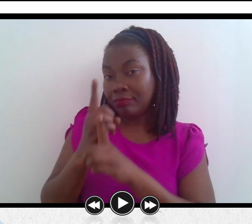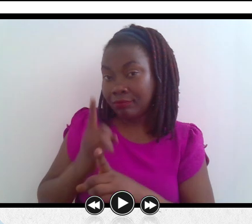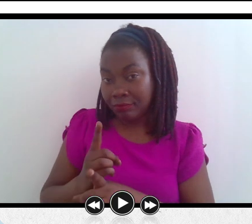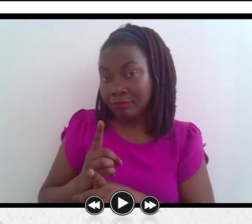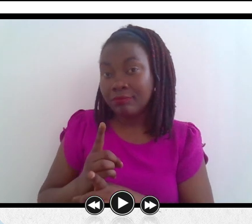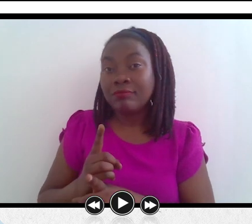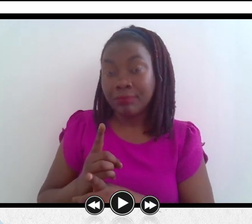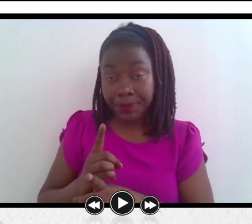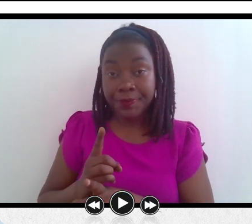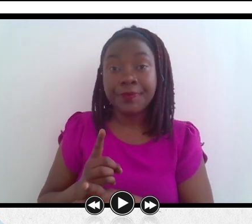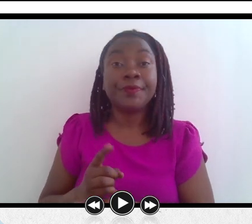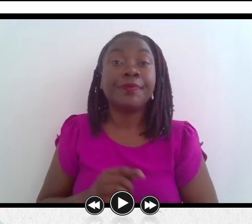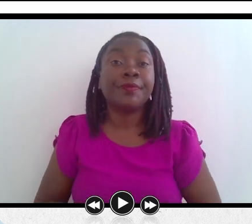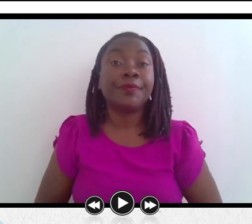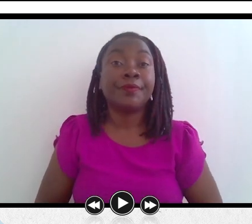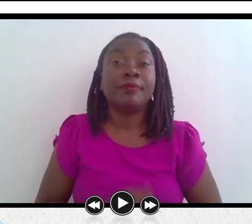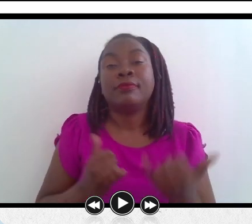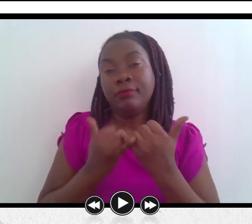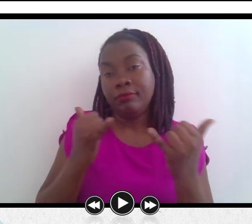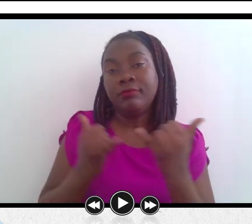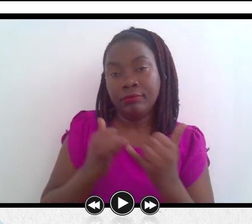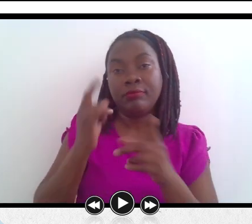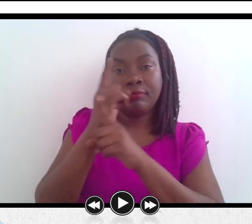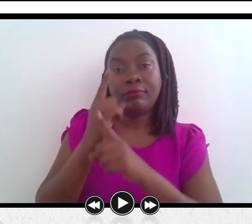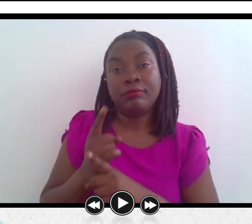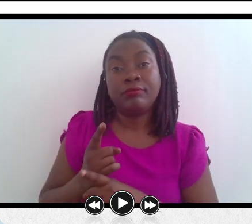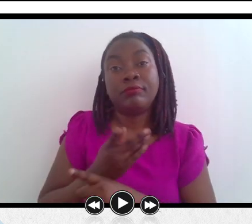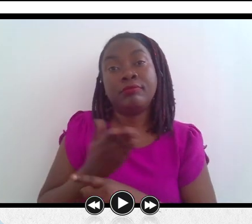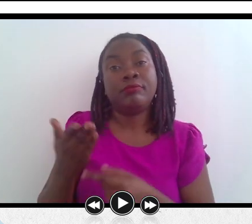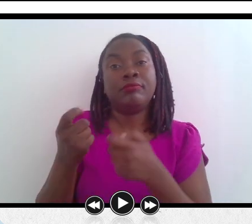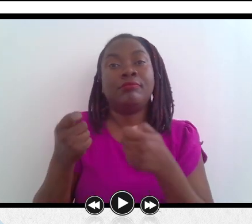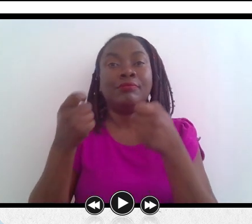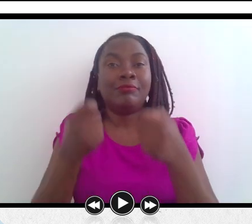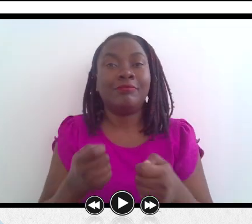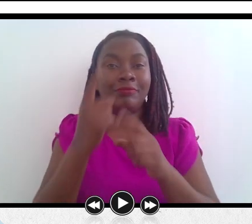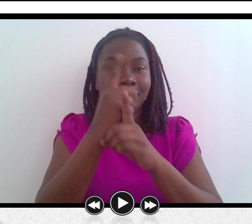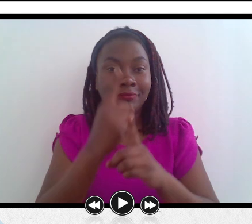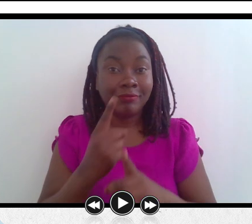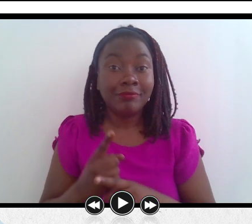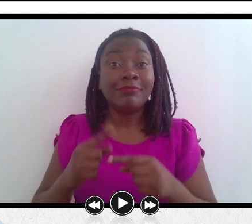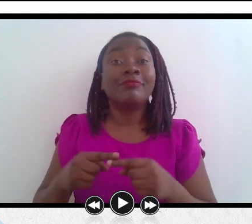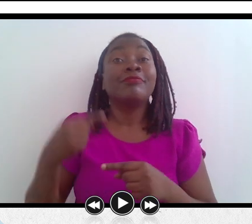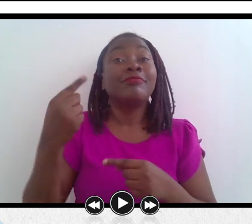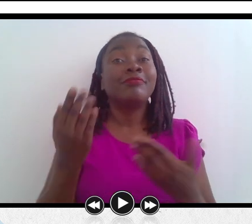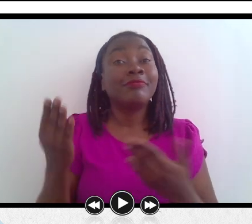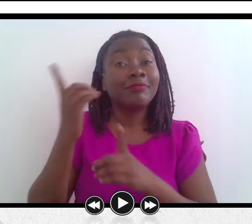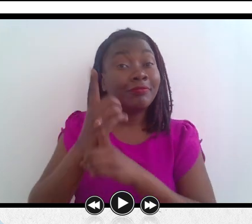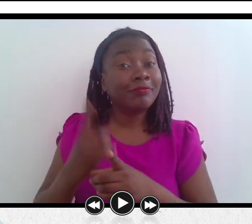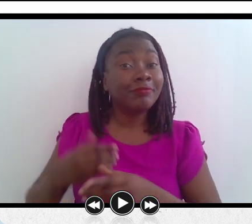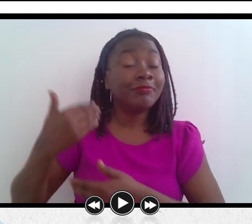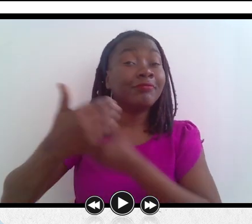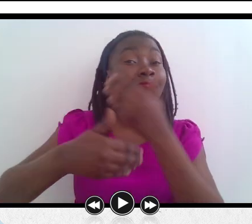diagnóstico, ou melhor, parte do diagnóstico, eles consolidam o diagnóstico, que daí esse diagnóstico vai